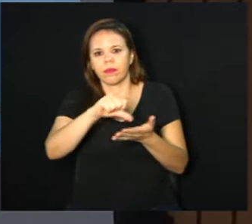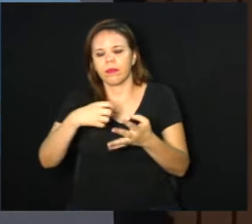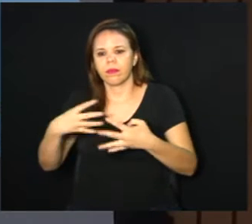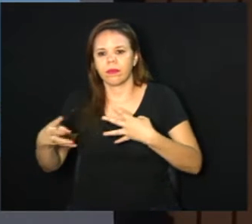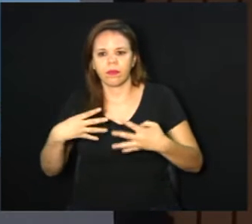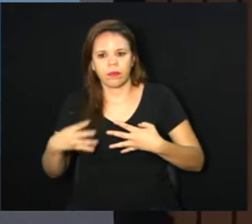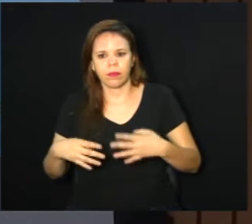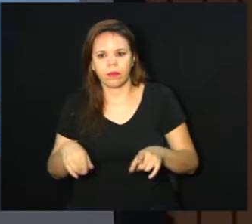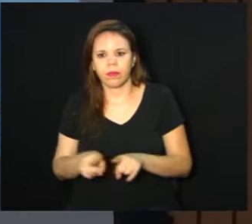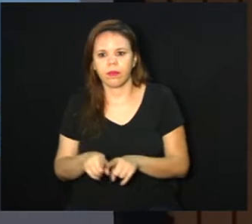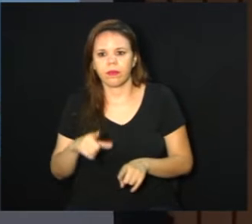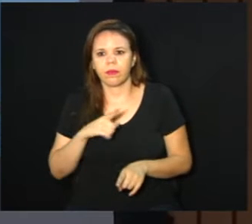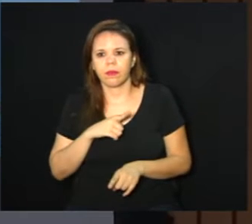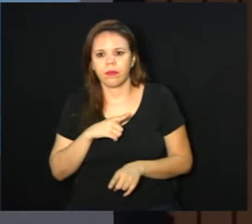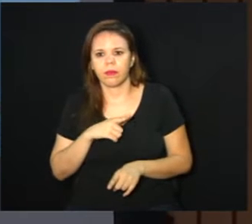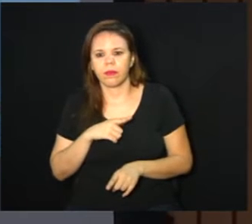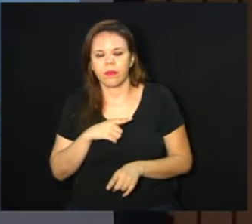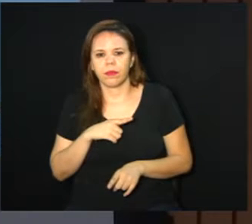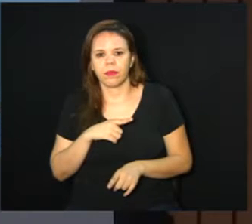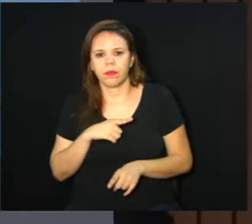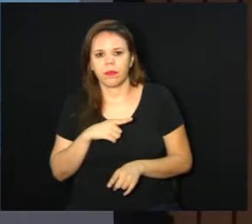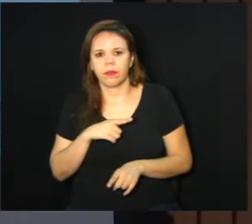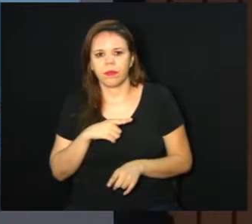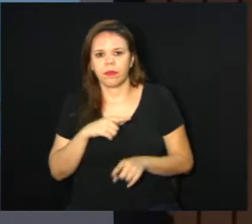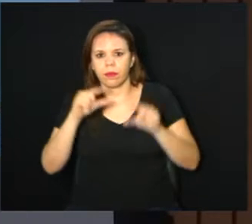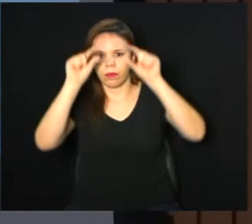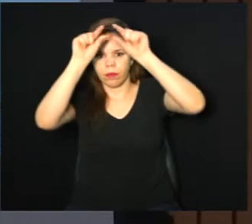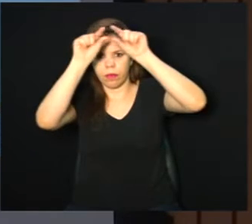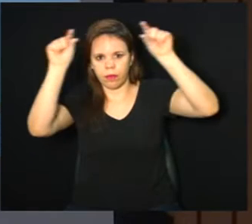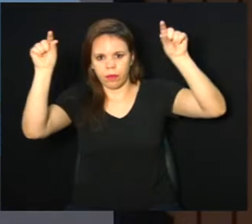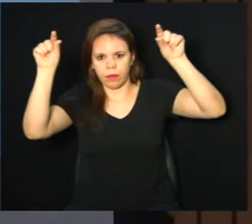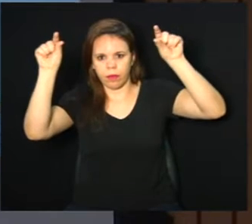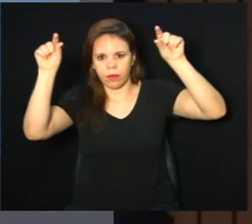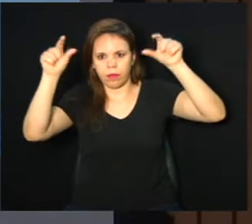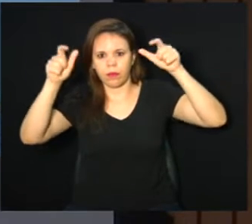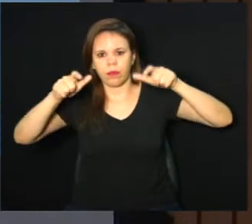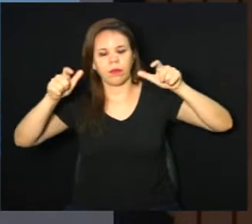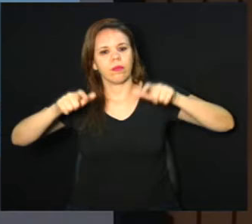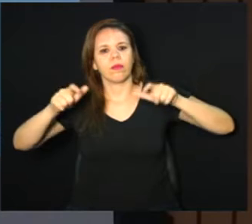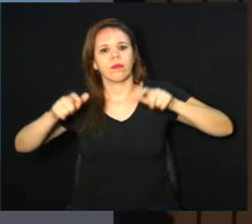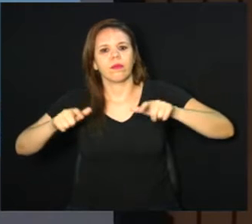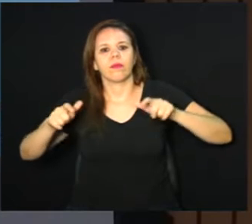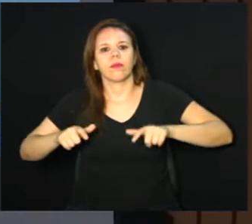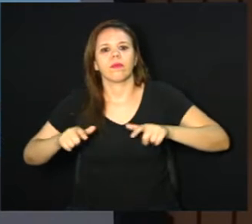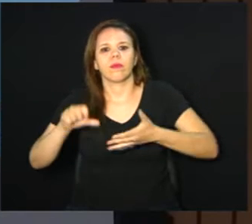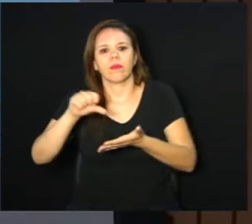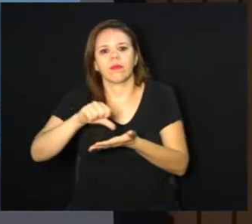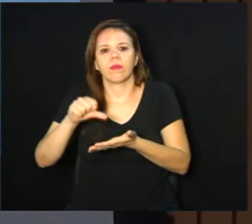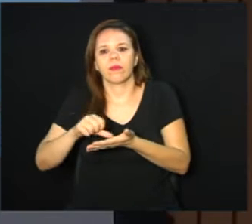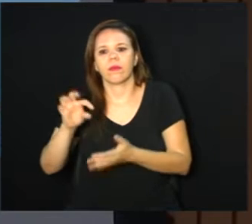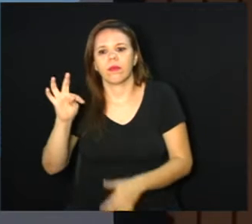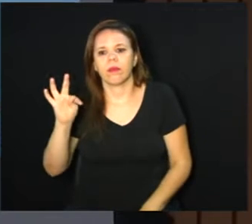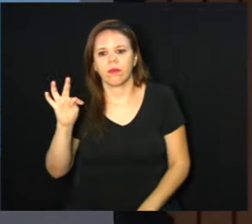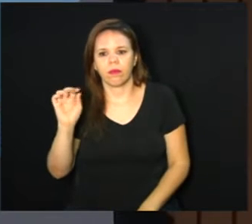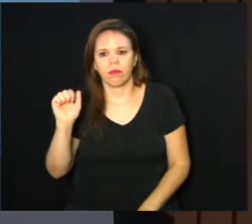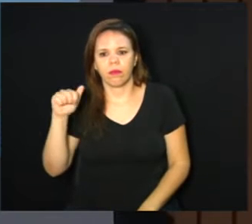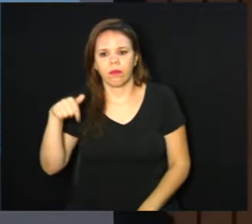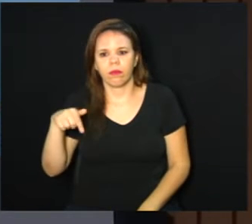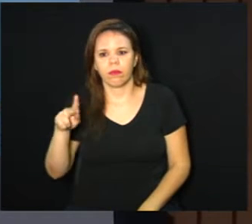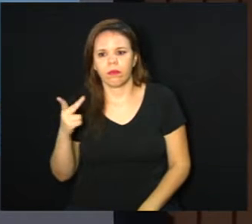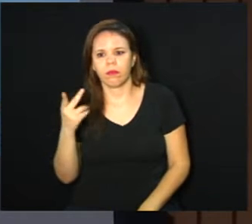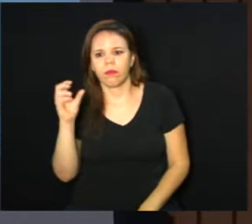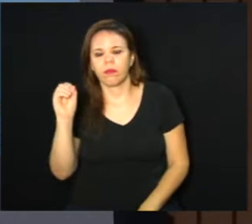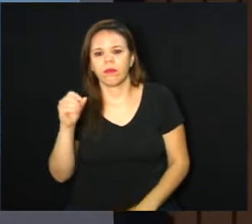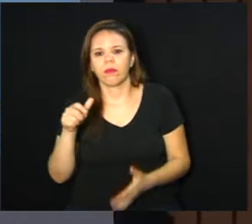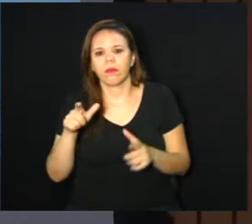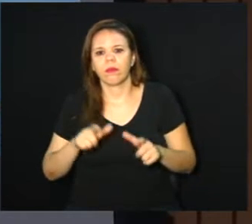Geraldo. Bem na parte superior da imagem, nós temos a usina solar de Tanquinho. Lá ela fica numa subestação da CPFL,